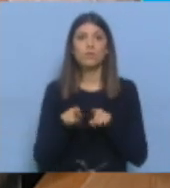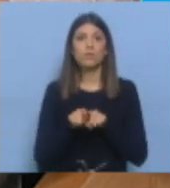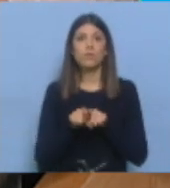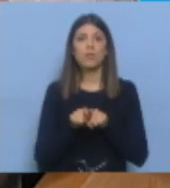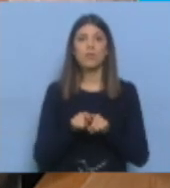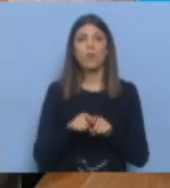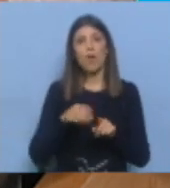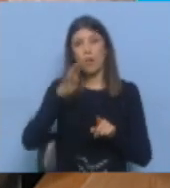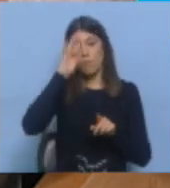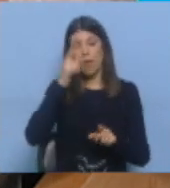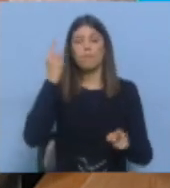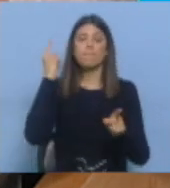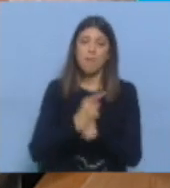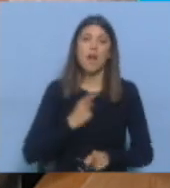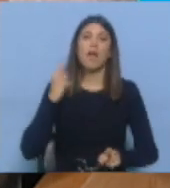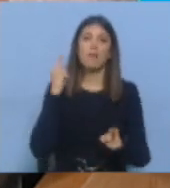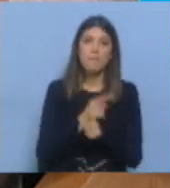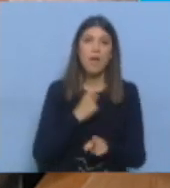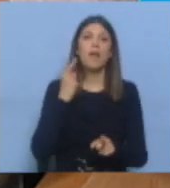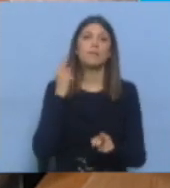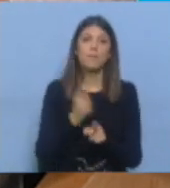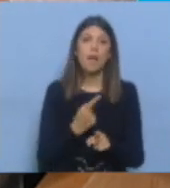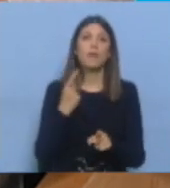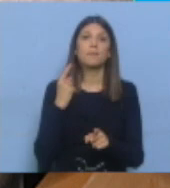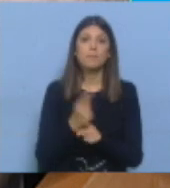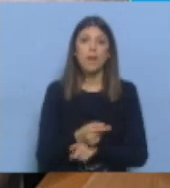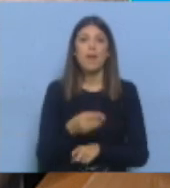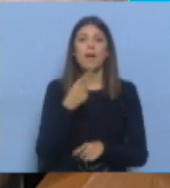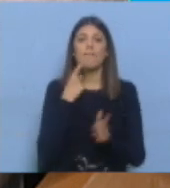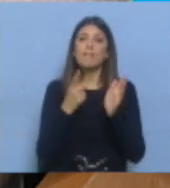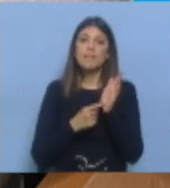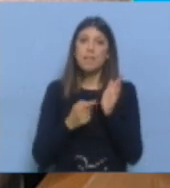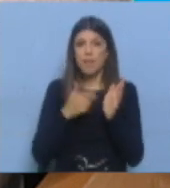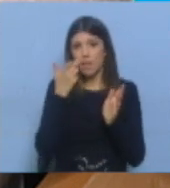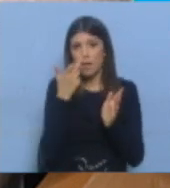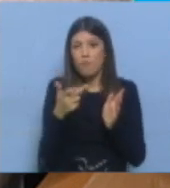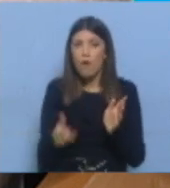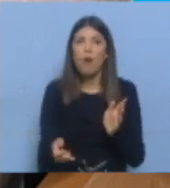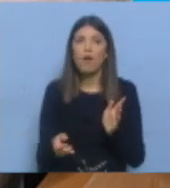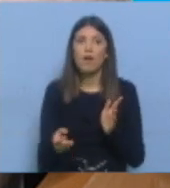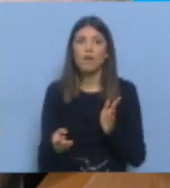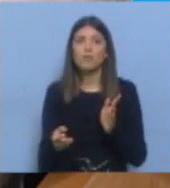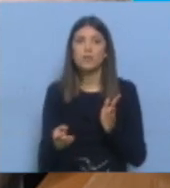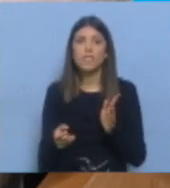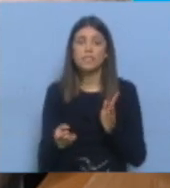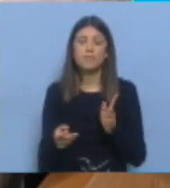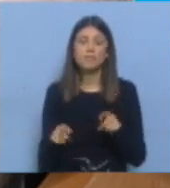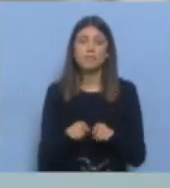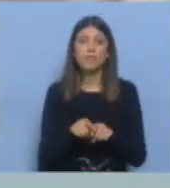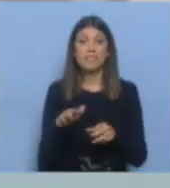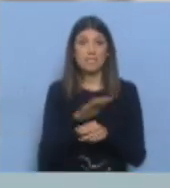insistir na necessidade de reforma. Pois é, são os 3 filões que eu, no fundo, acho que são a maior dificuldade do Papa Francisco. Essas